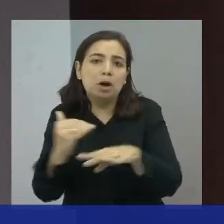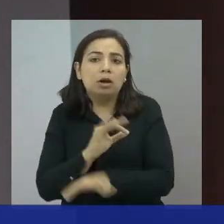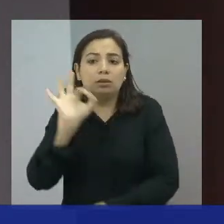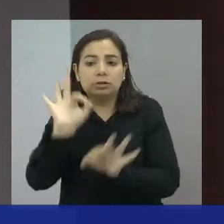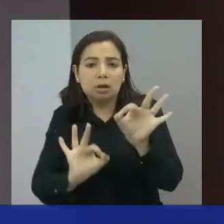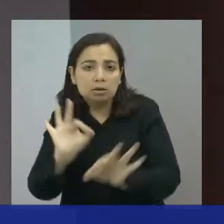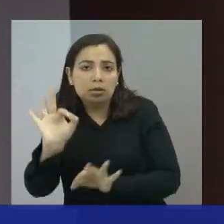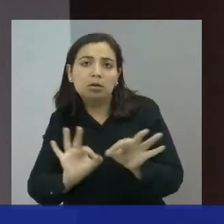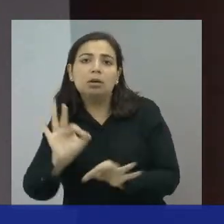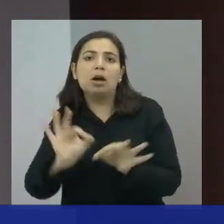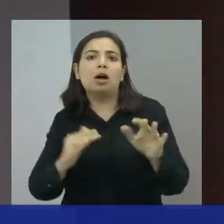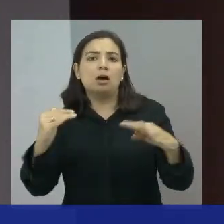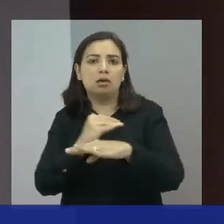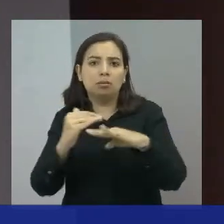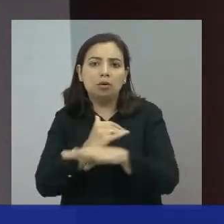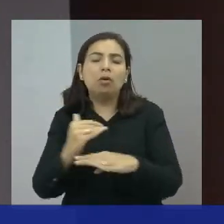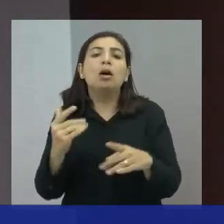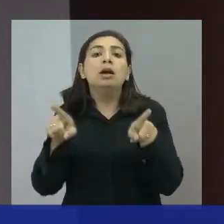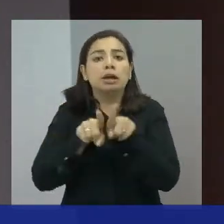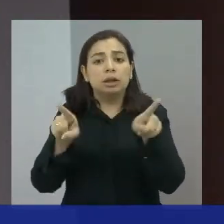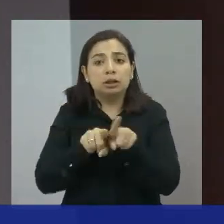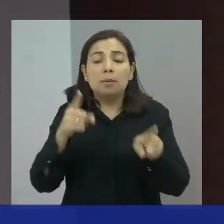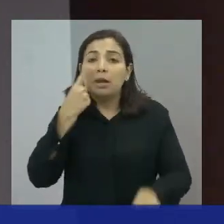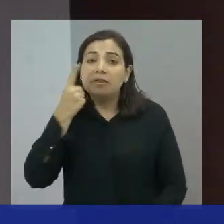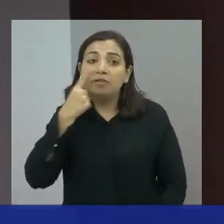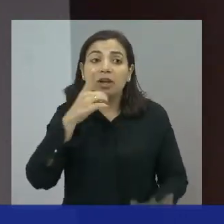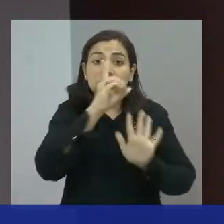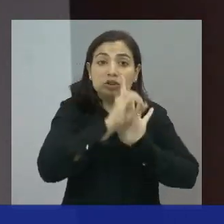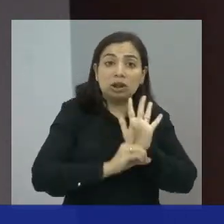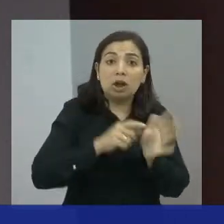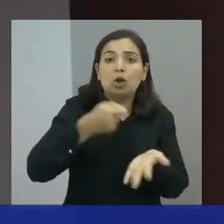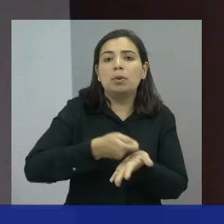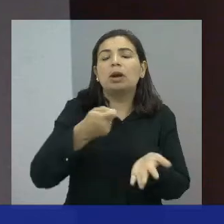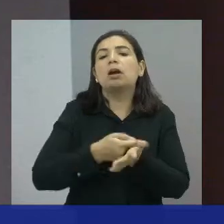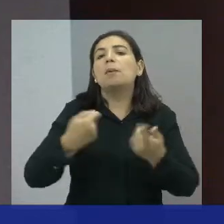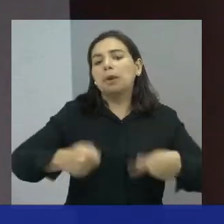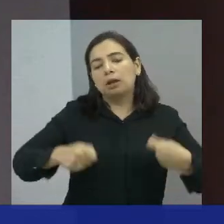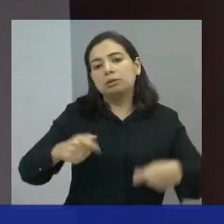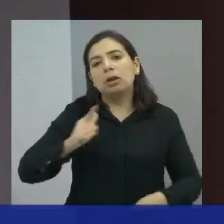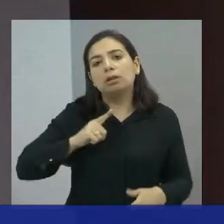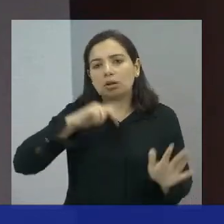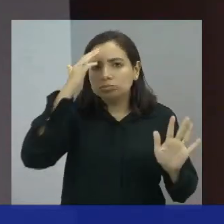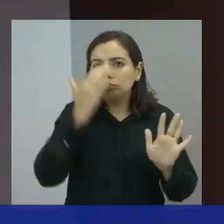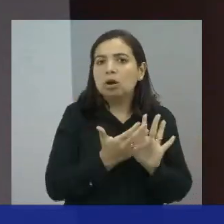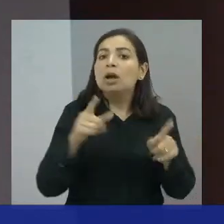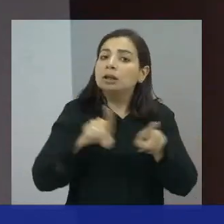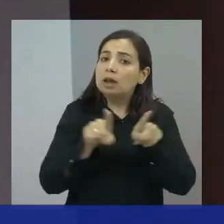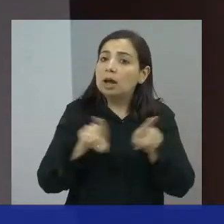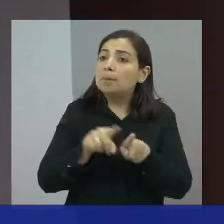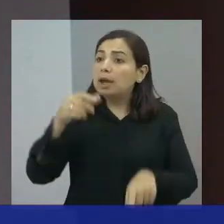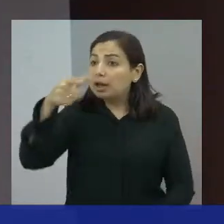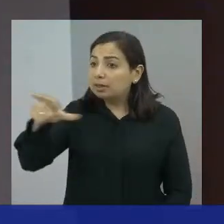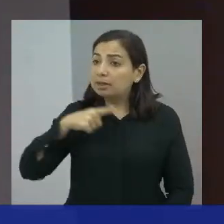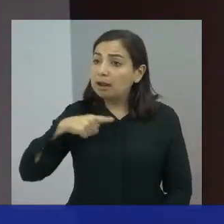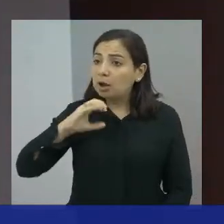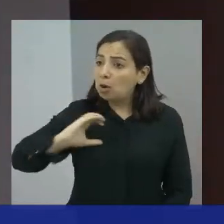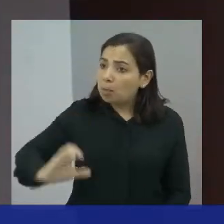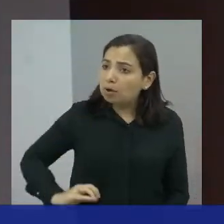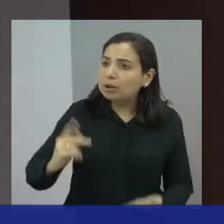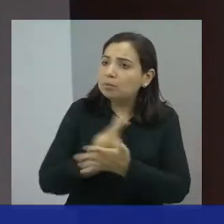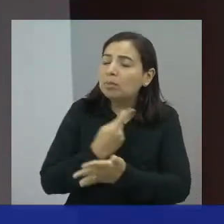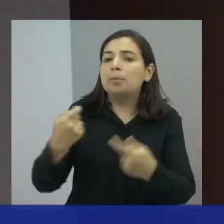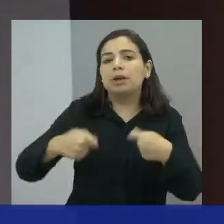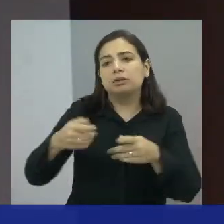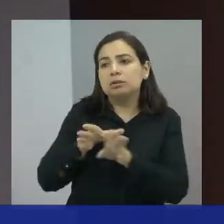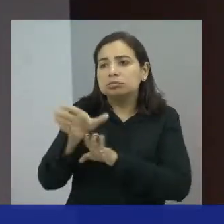urbano, conscientizar direitos e obrigações, mudar comportamentos, prevenir danos, prevenir acidentes